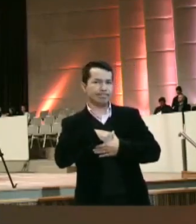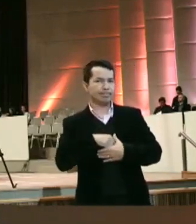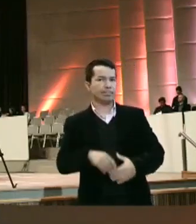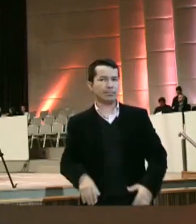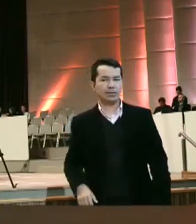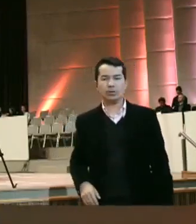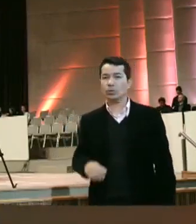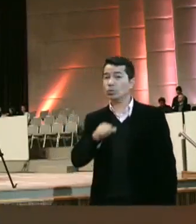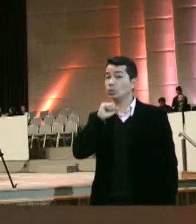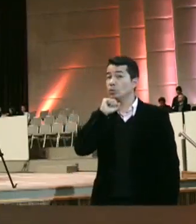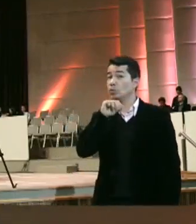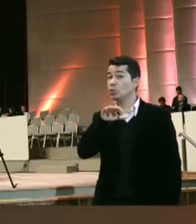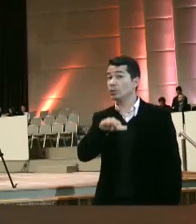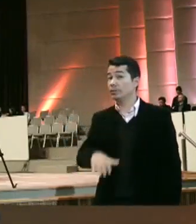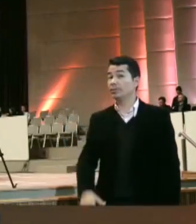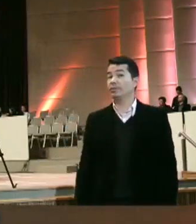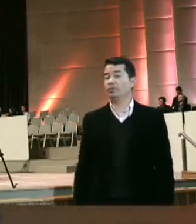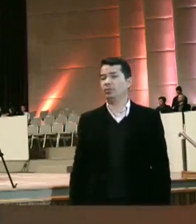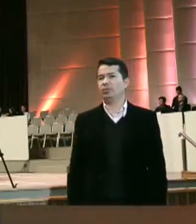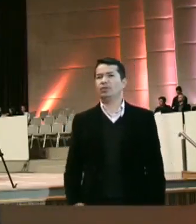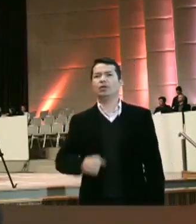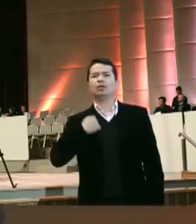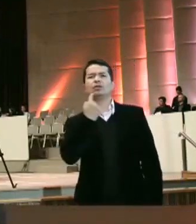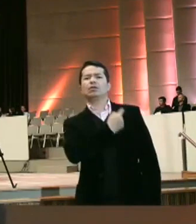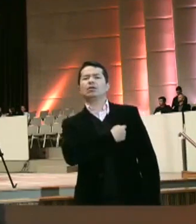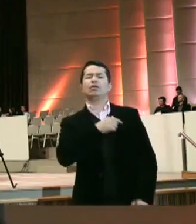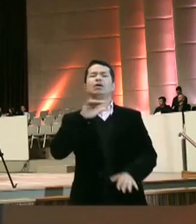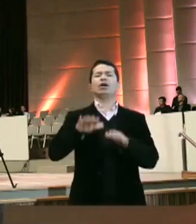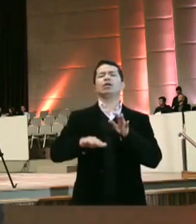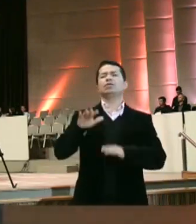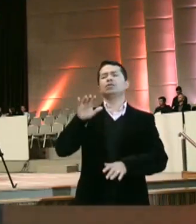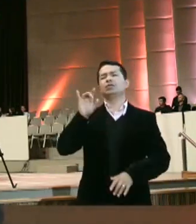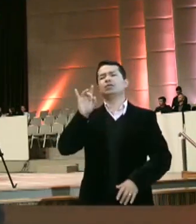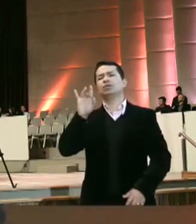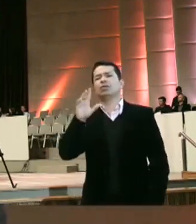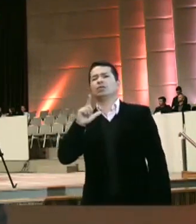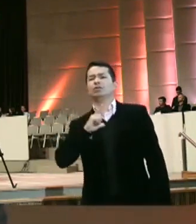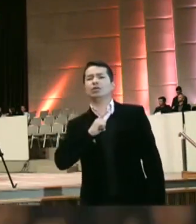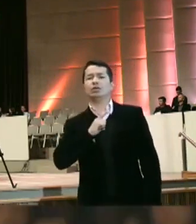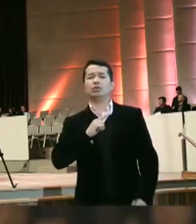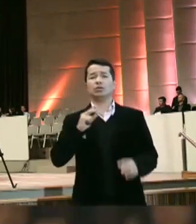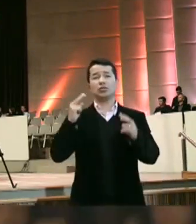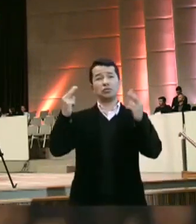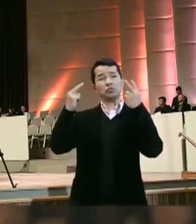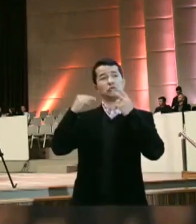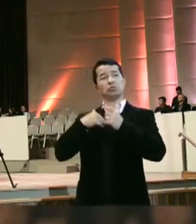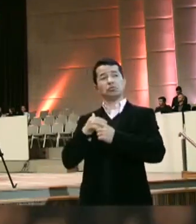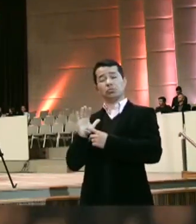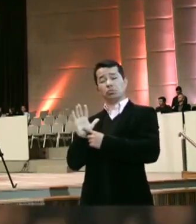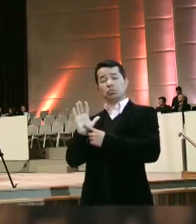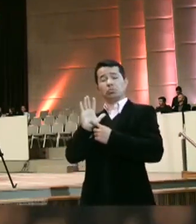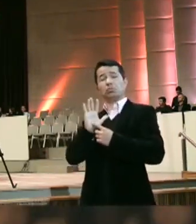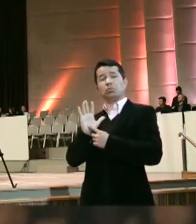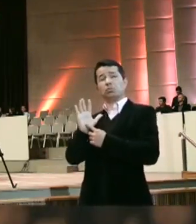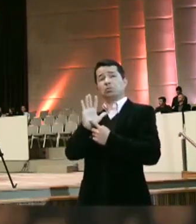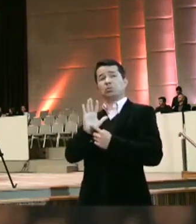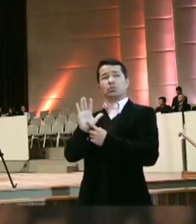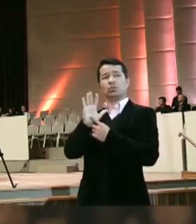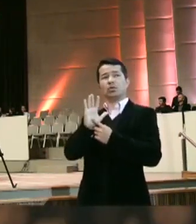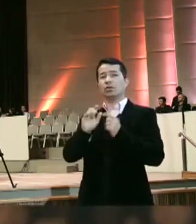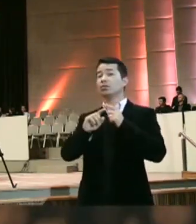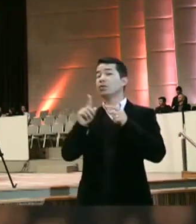para resolver os problemas do coração. Um dos grandes problemas de muita